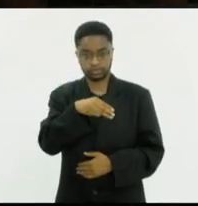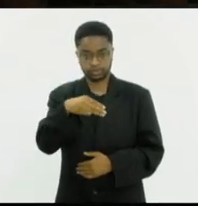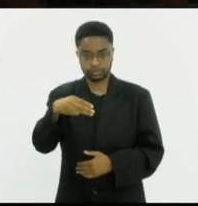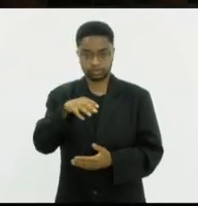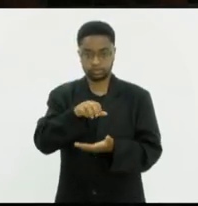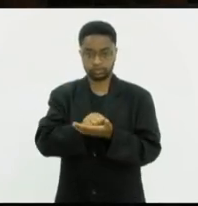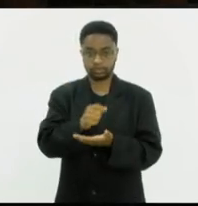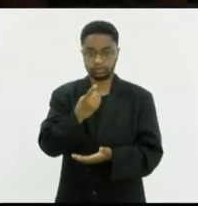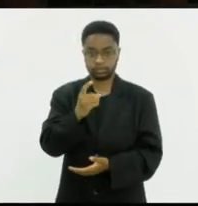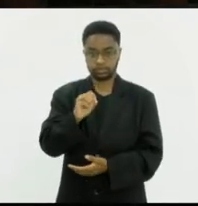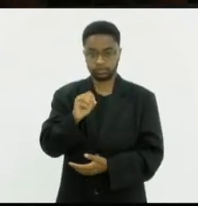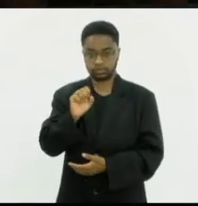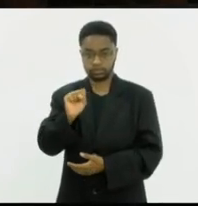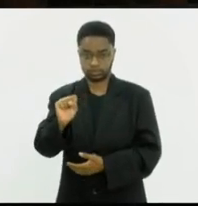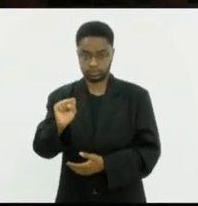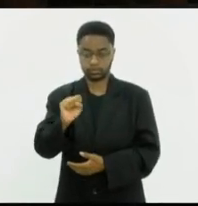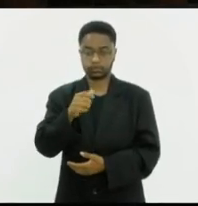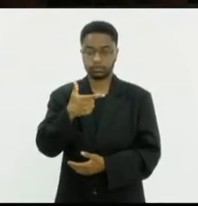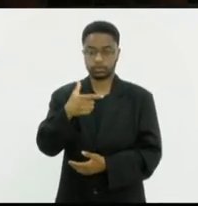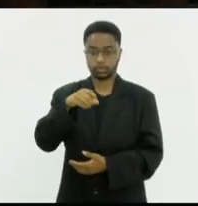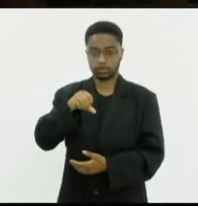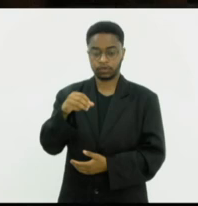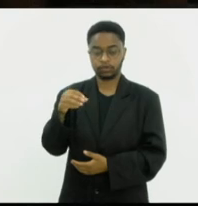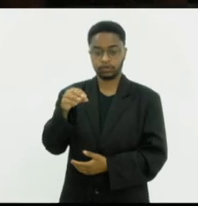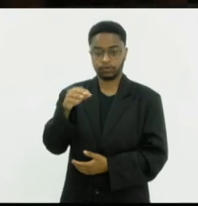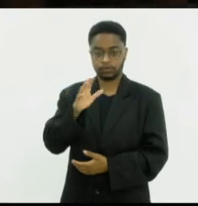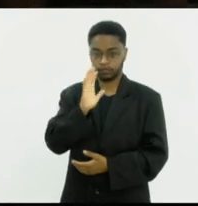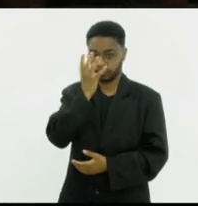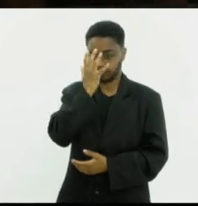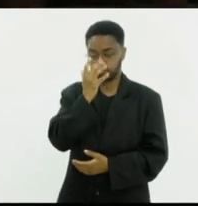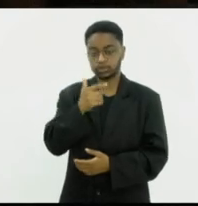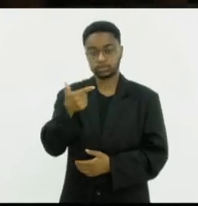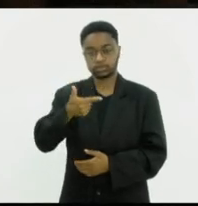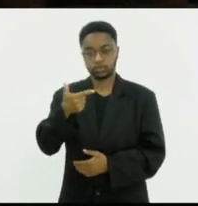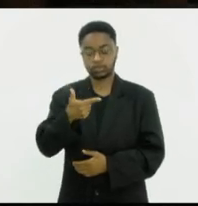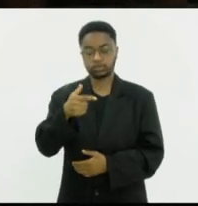Dia 29 de fevereiro, segundo sargento PM,